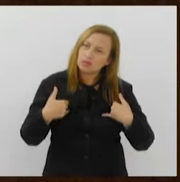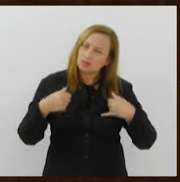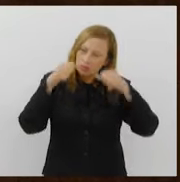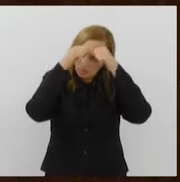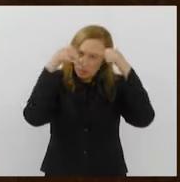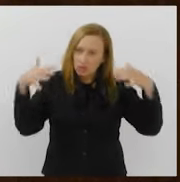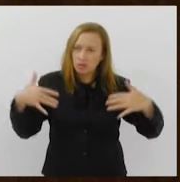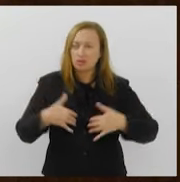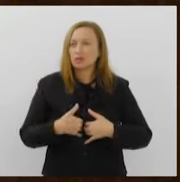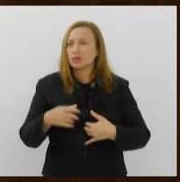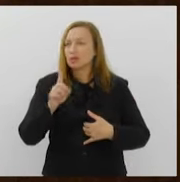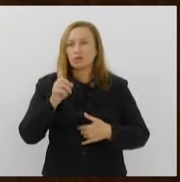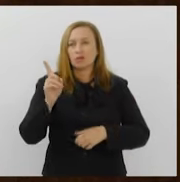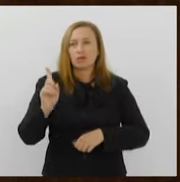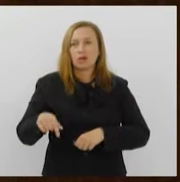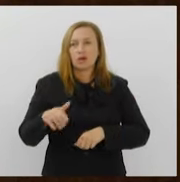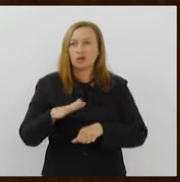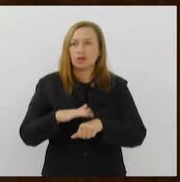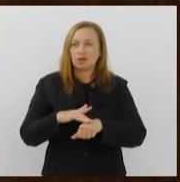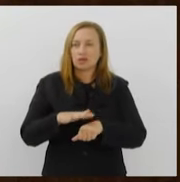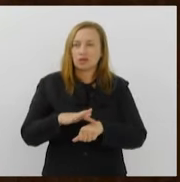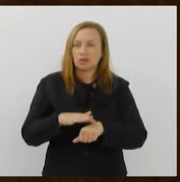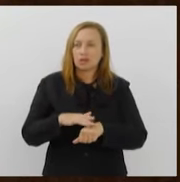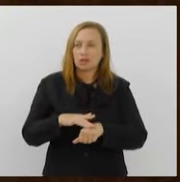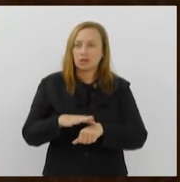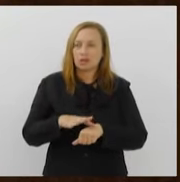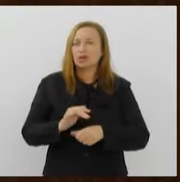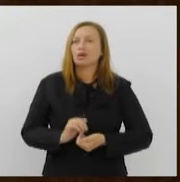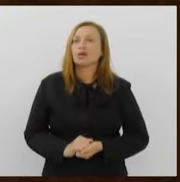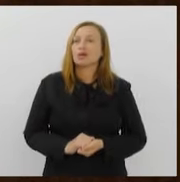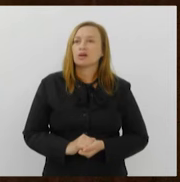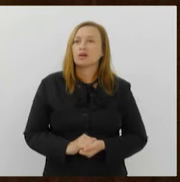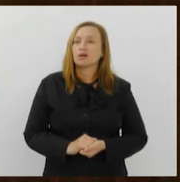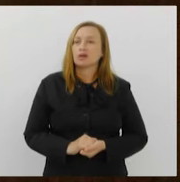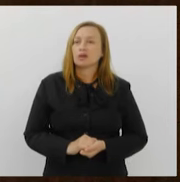Autismo não é doença. Autismo